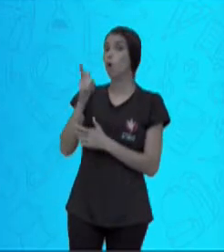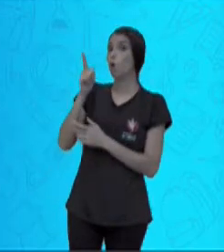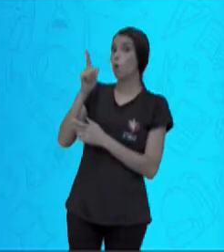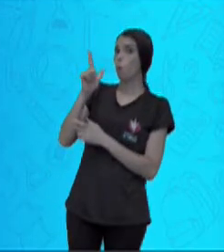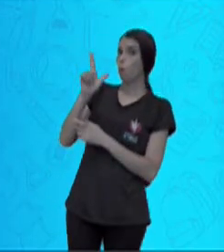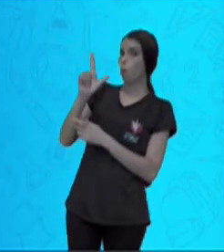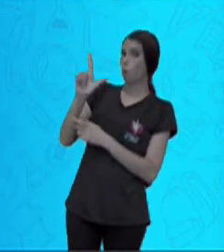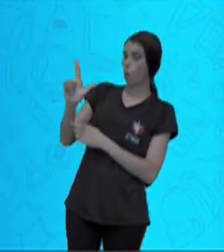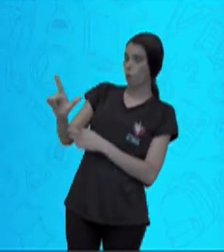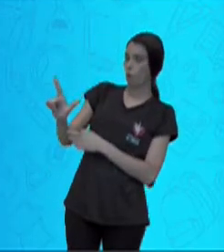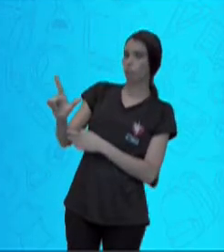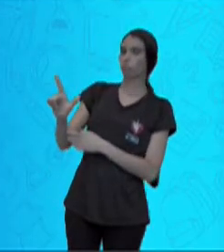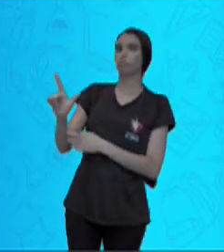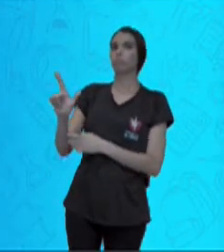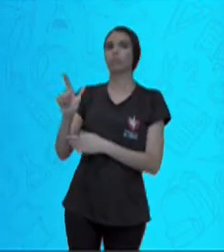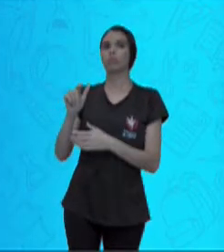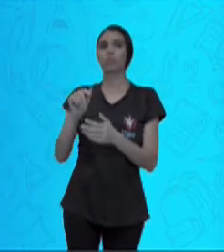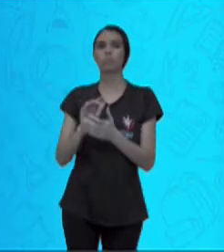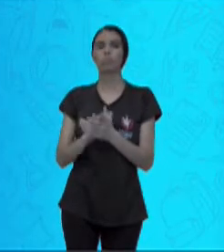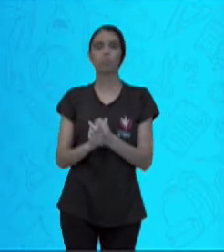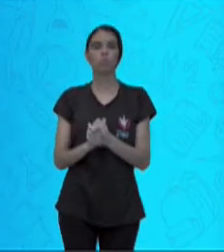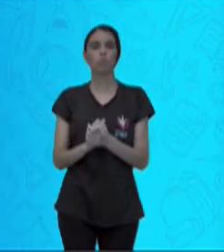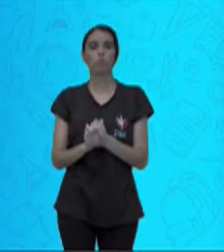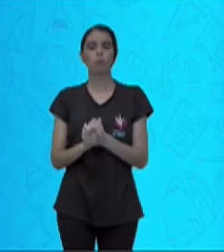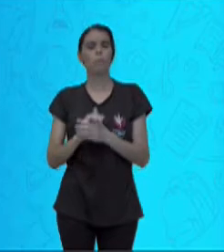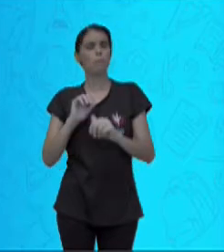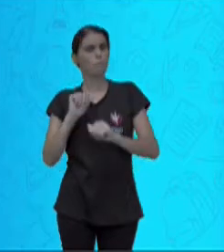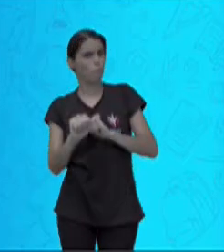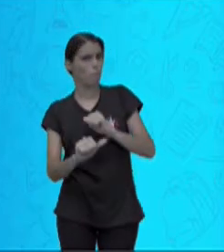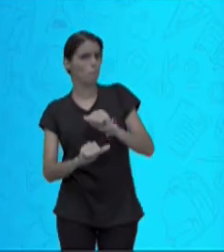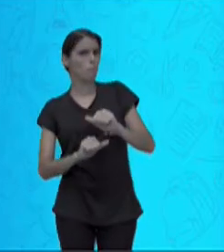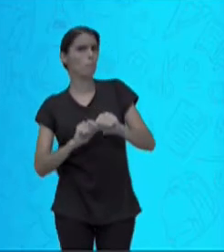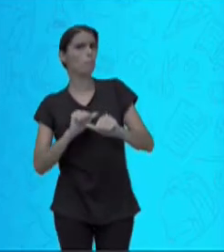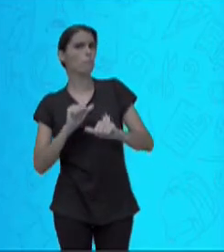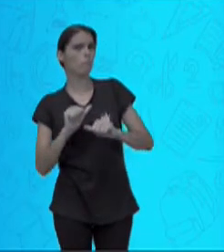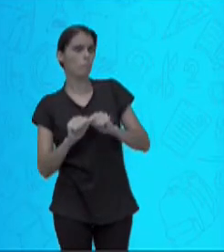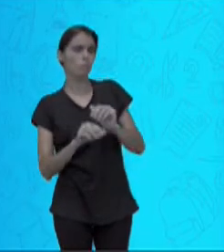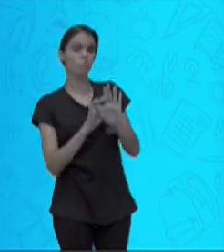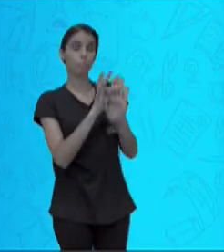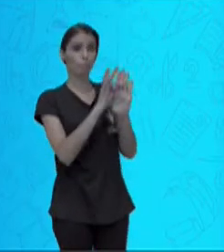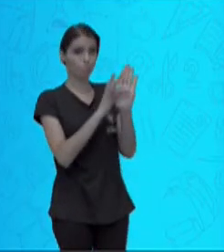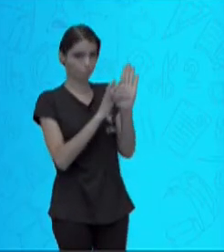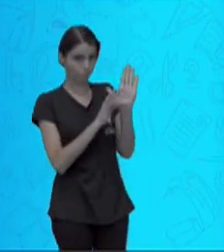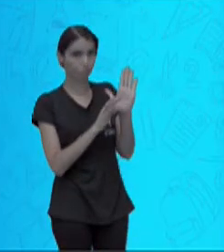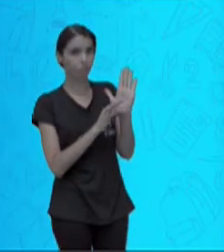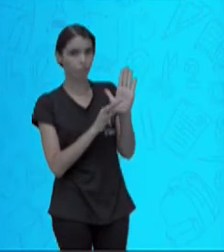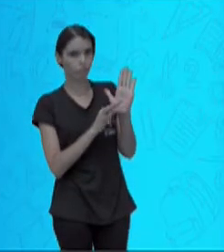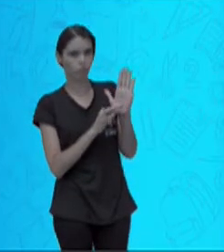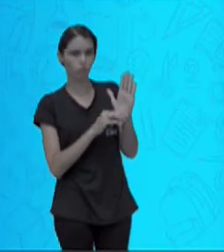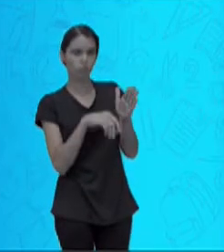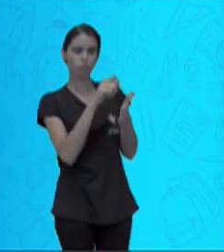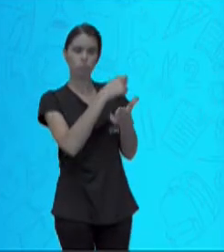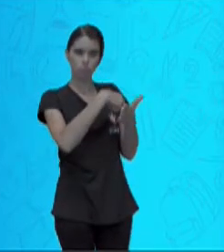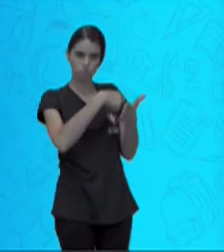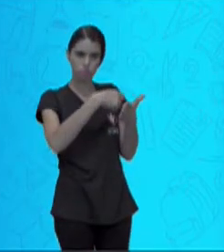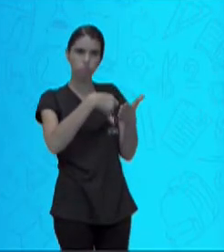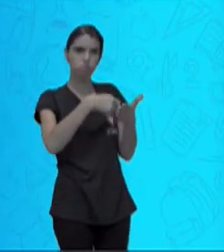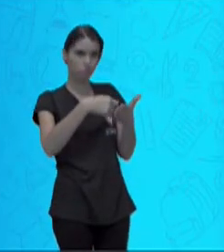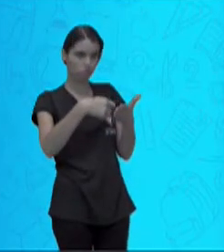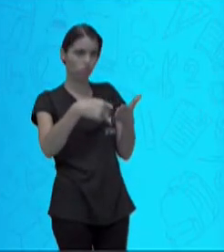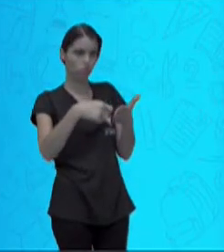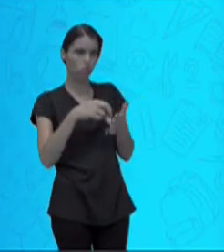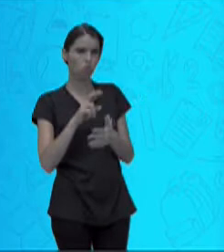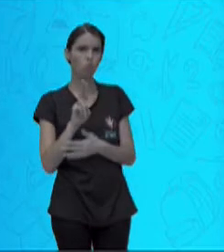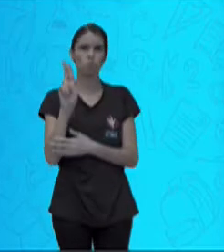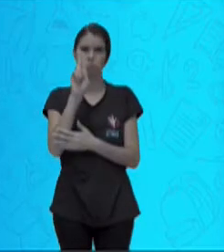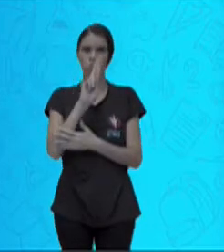invés de retratar as falas em seu modo literal, optam por transcrevê-las,